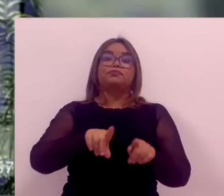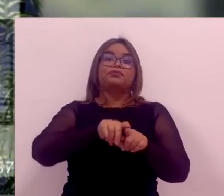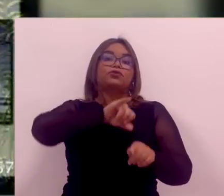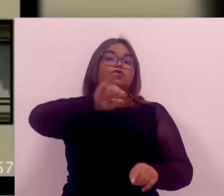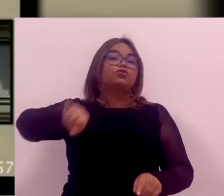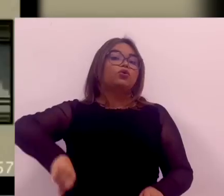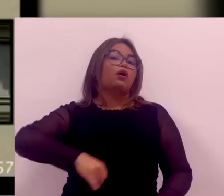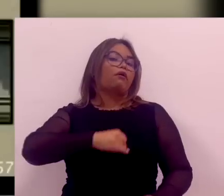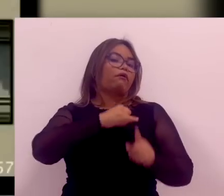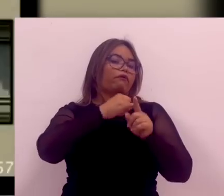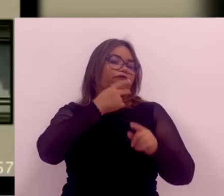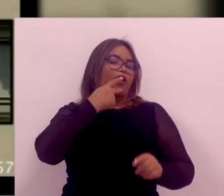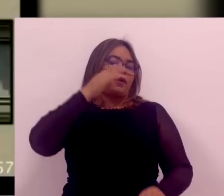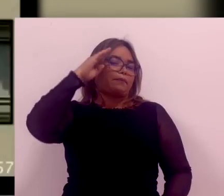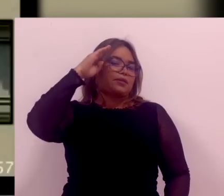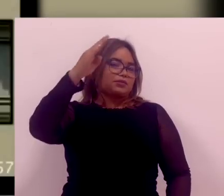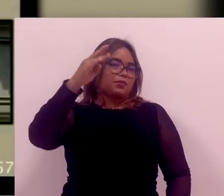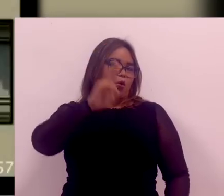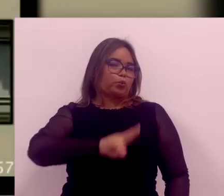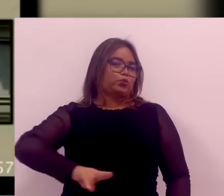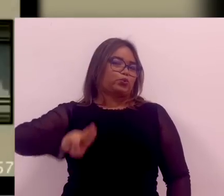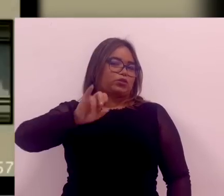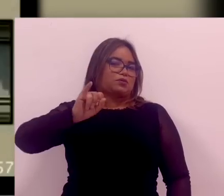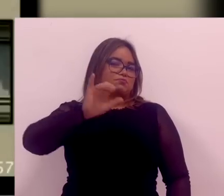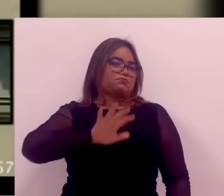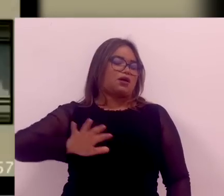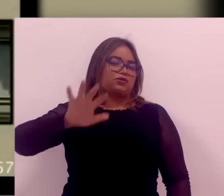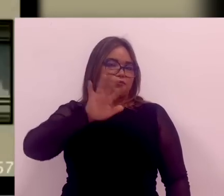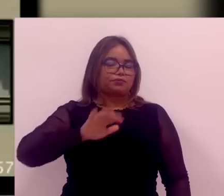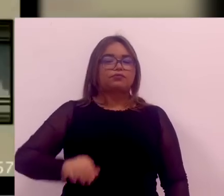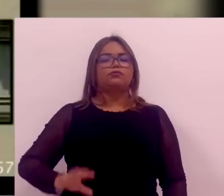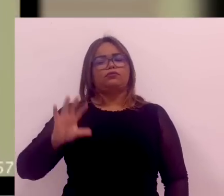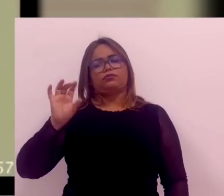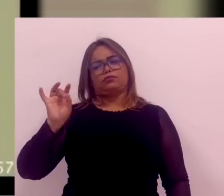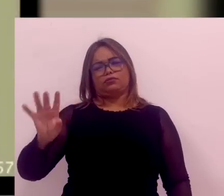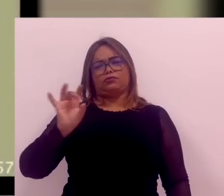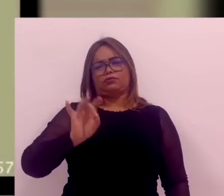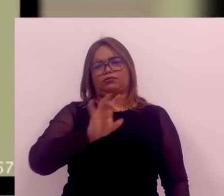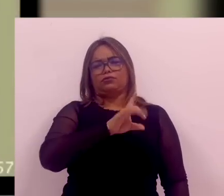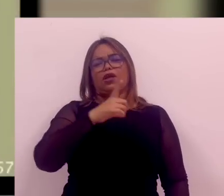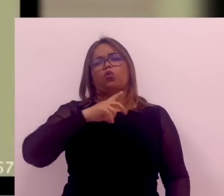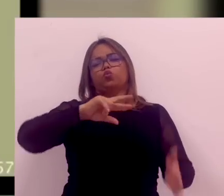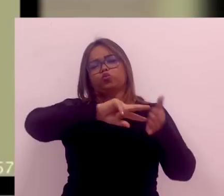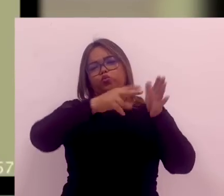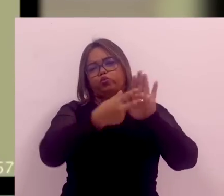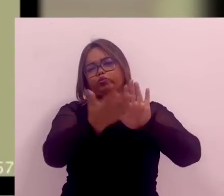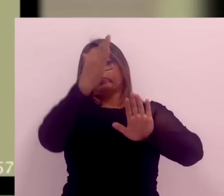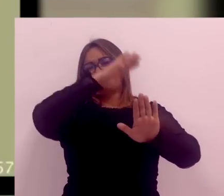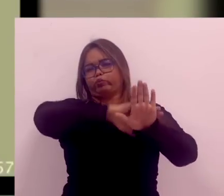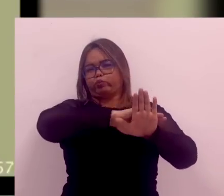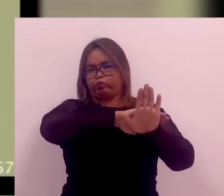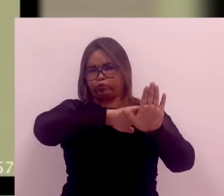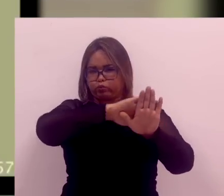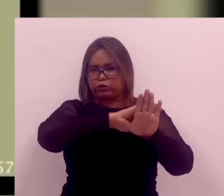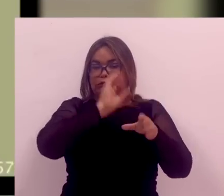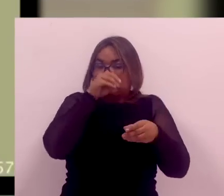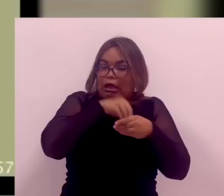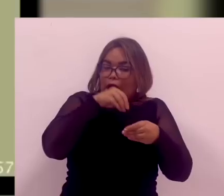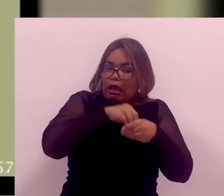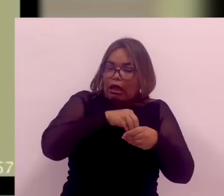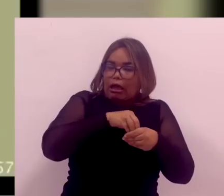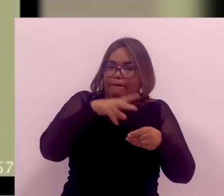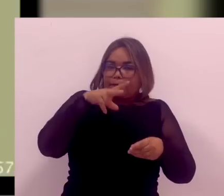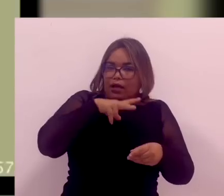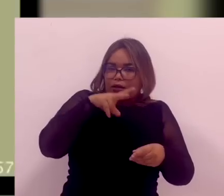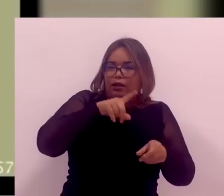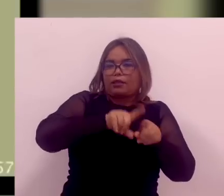coisa. É o símbolo que os jesuítas dizem ser o seu principal símbolo. Então todos esses símbolos têm um significado esotérico